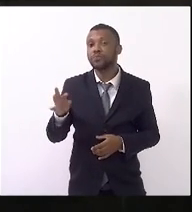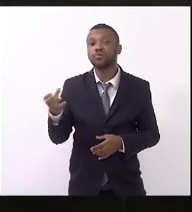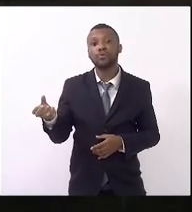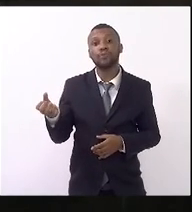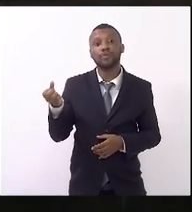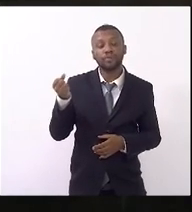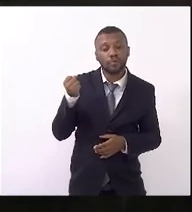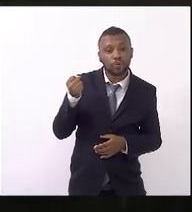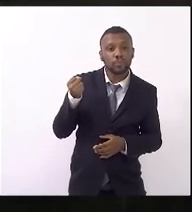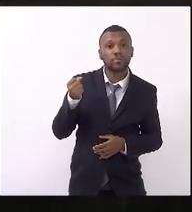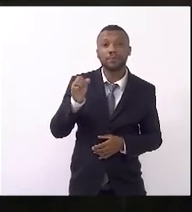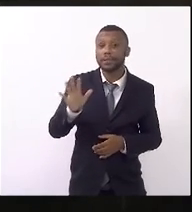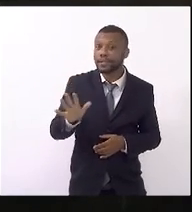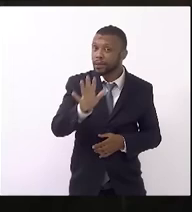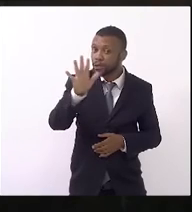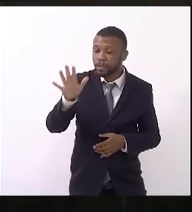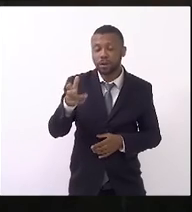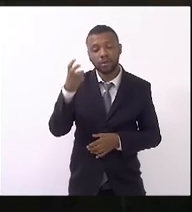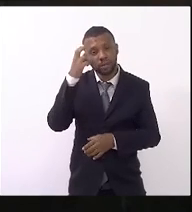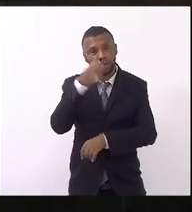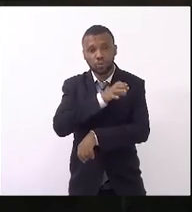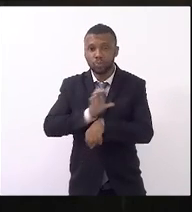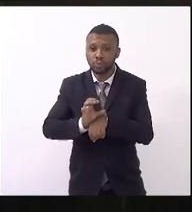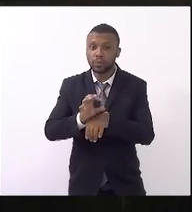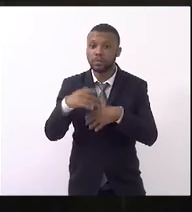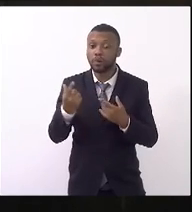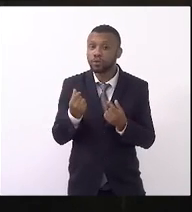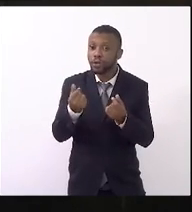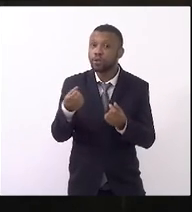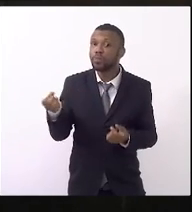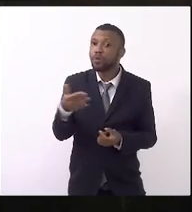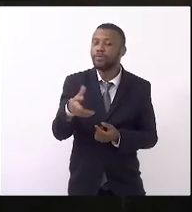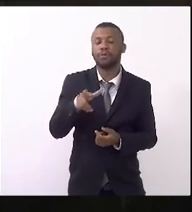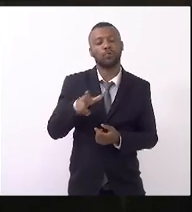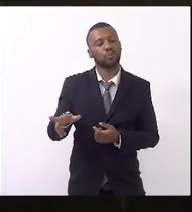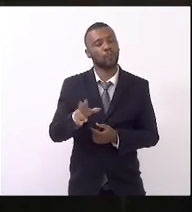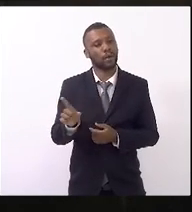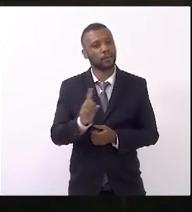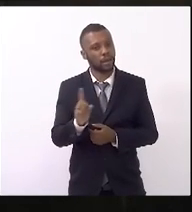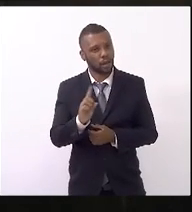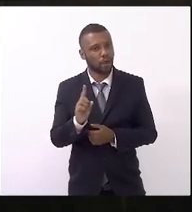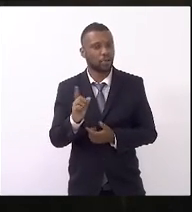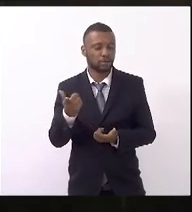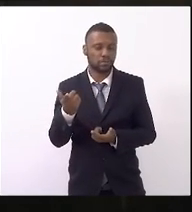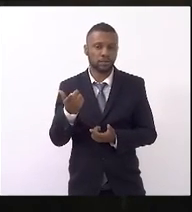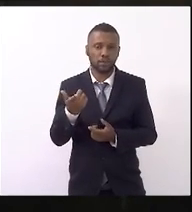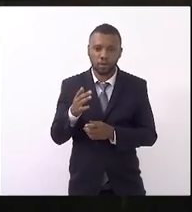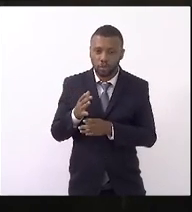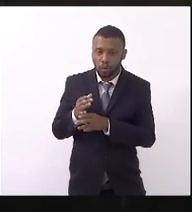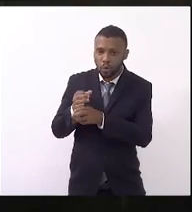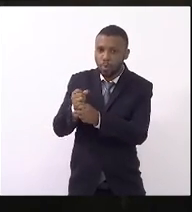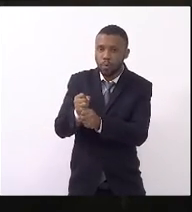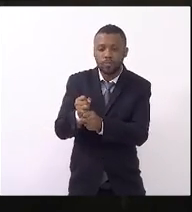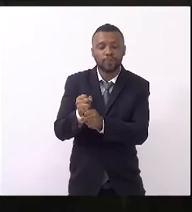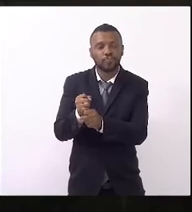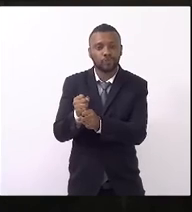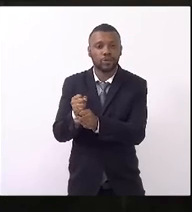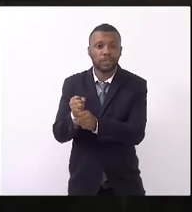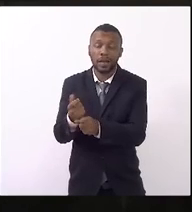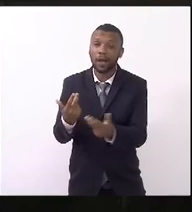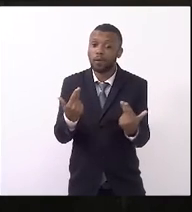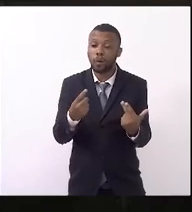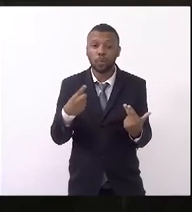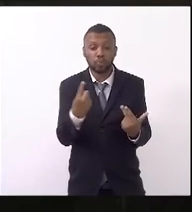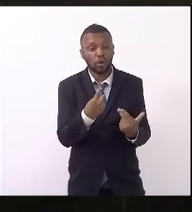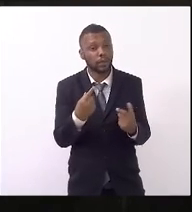não é dinheiro novo, né? O Fundo Nacional de Cultura tem um superávit acumulado, assim como nós aqui, deputada